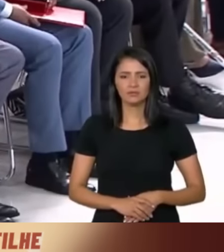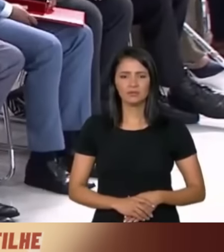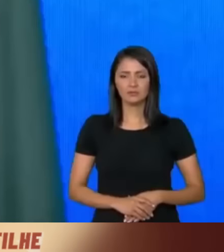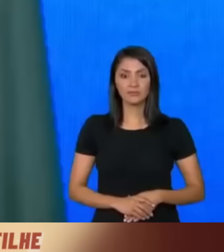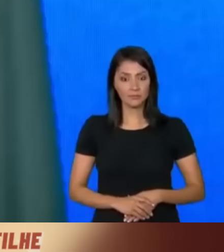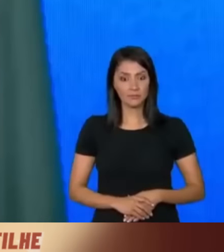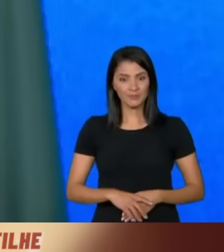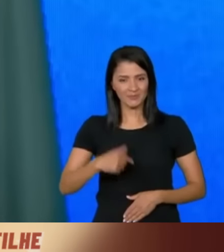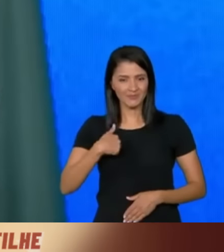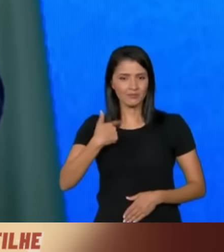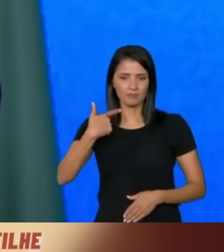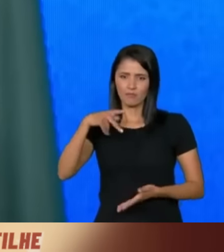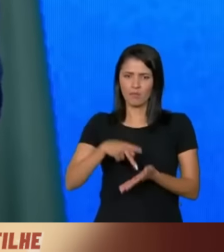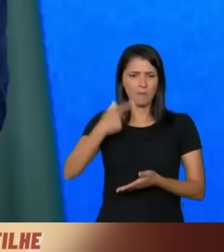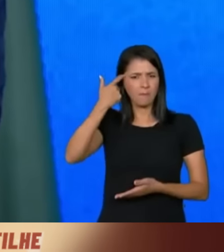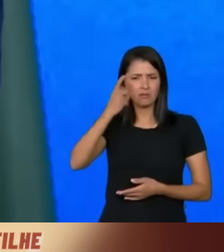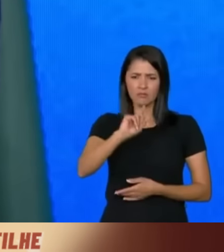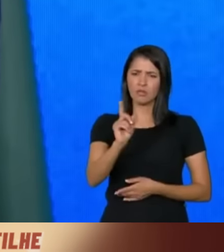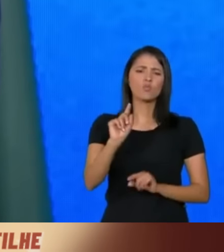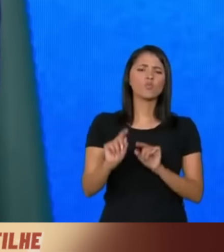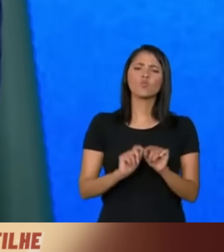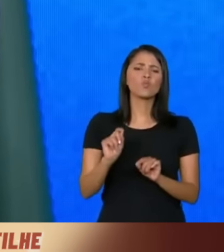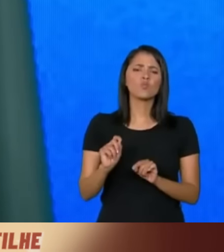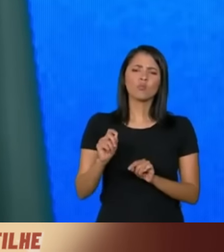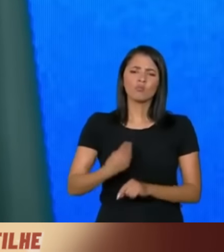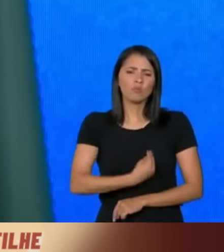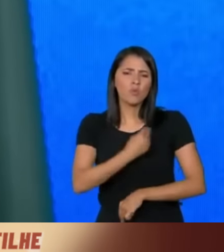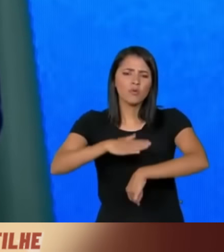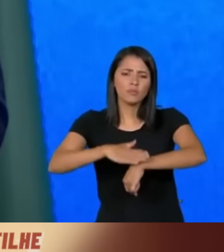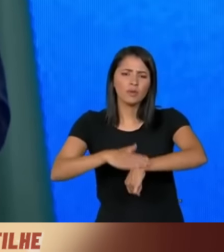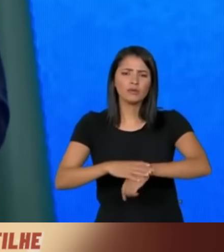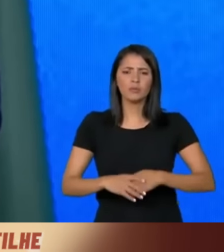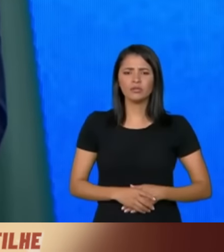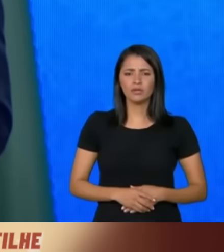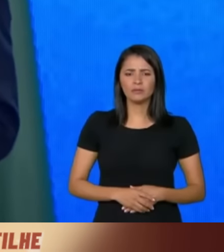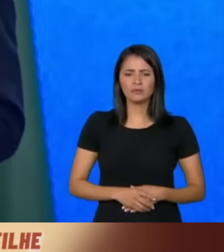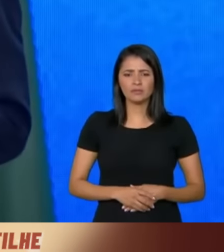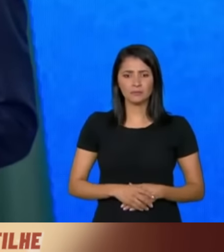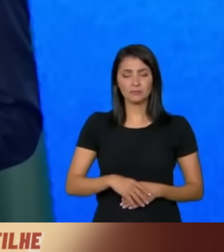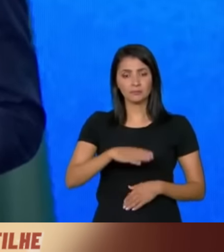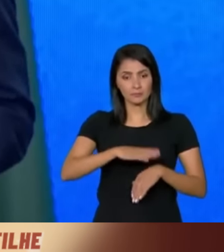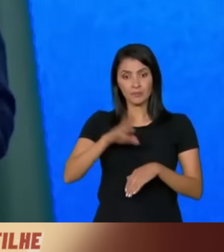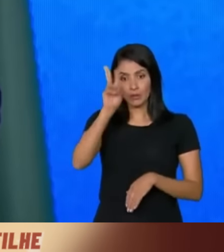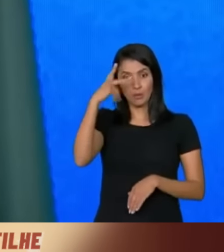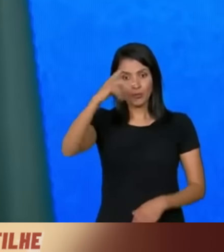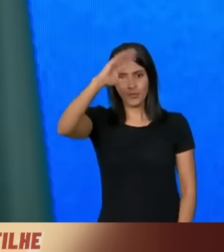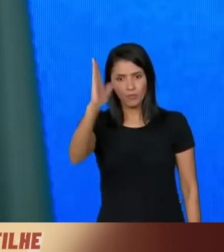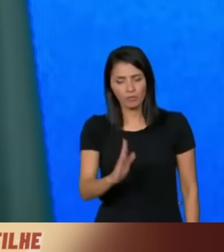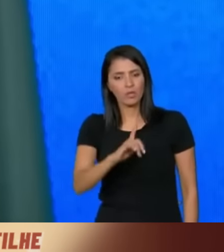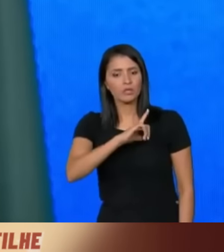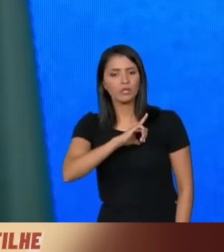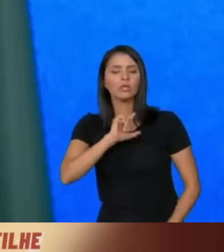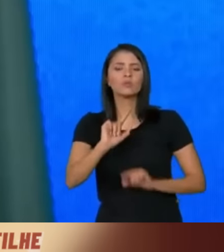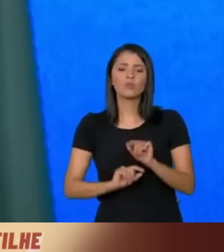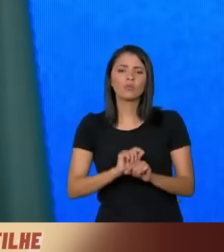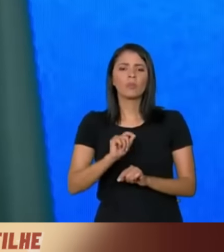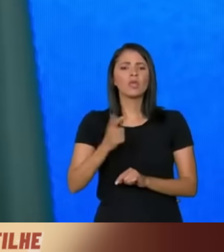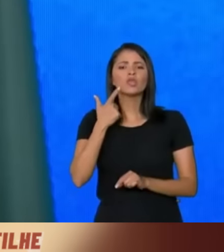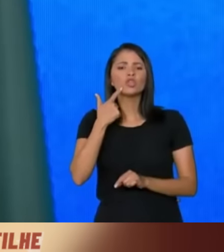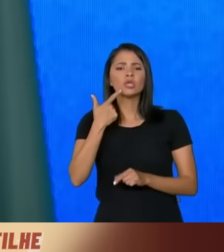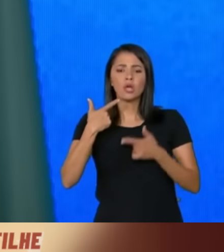Eu, sinceramente, nunca pensei viver um momento na história do Brasil em que você tinha uma